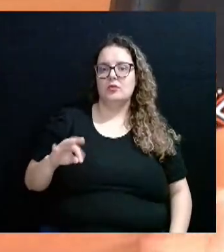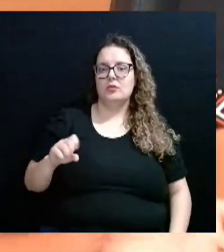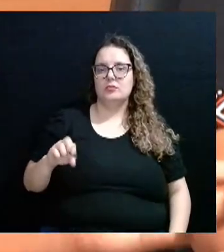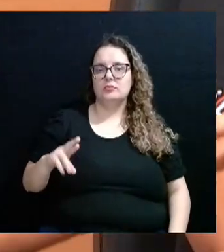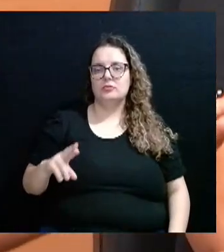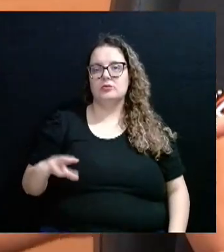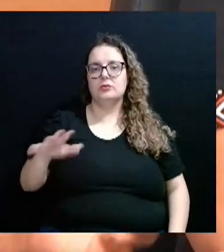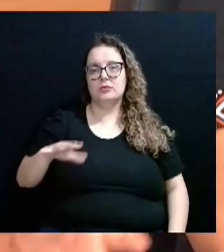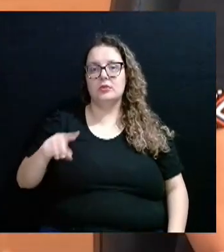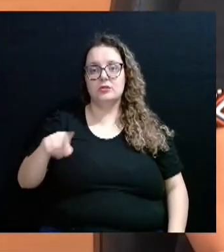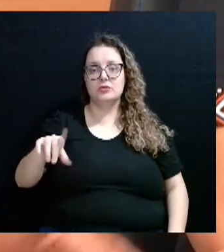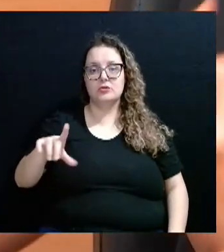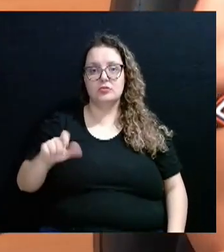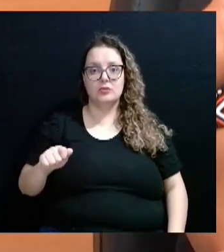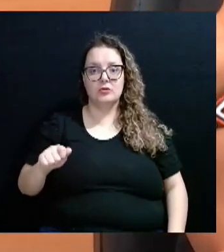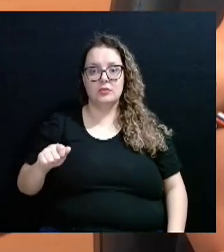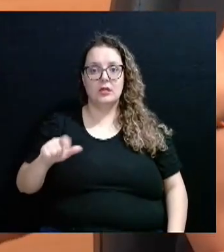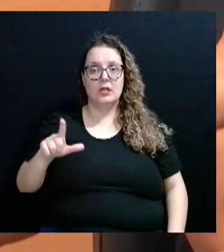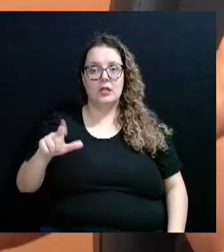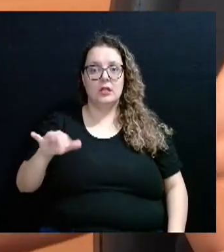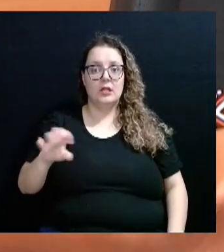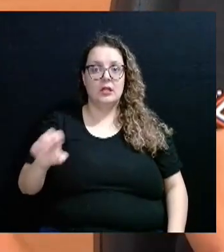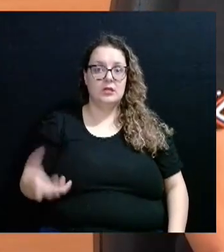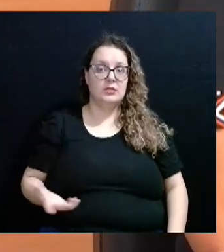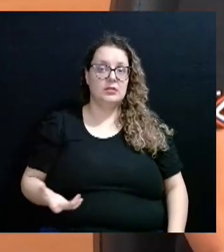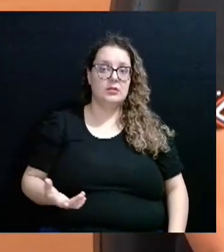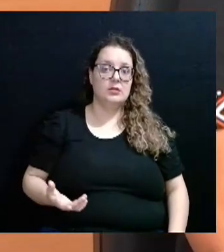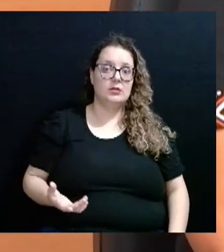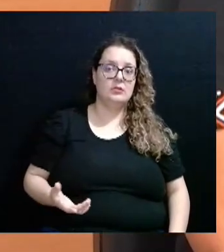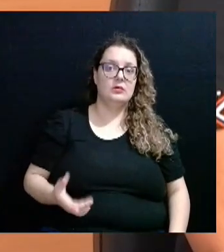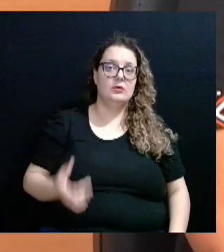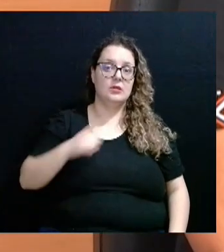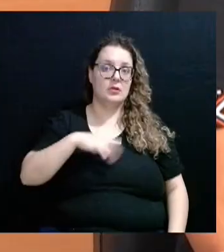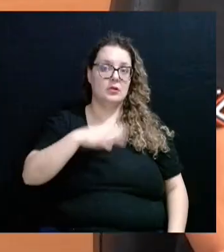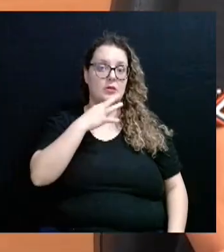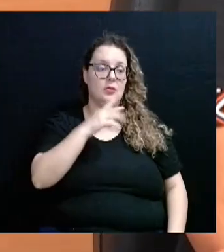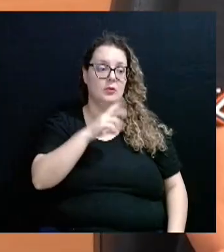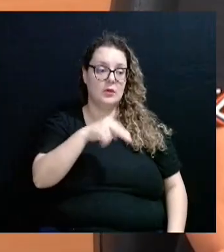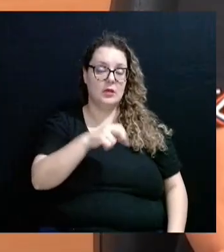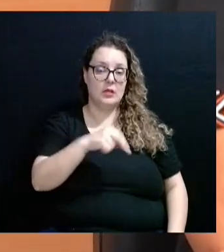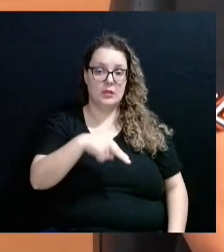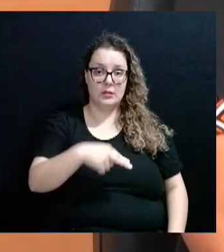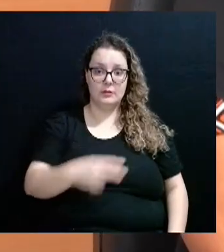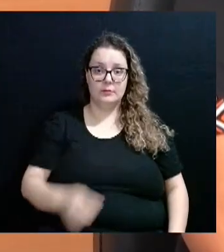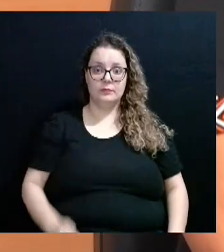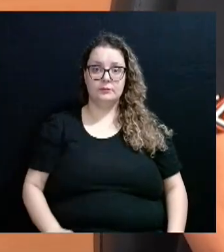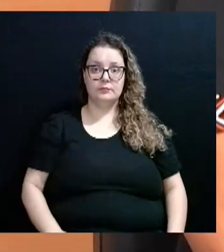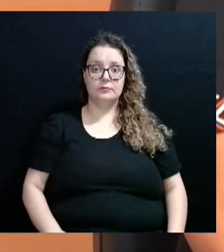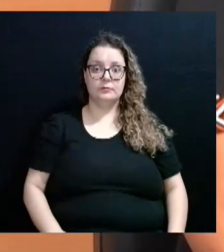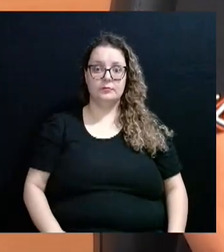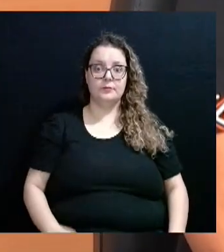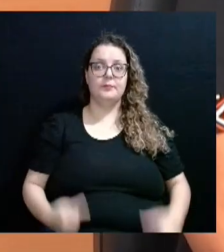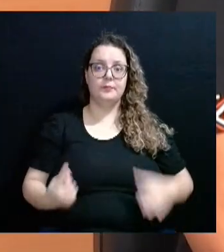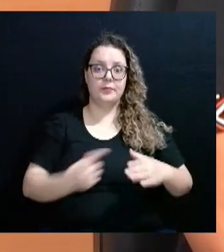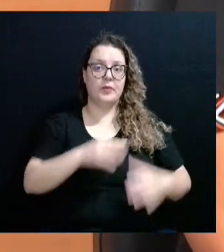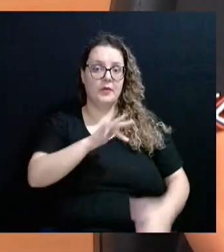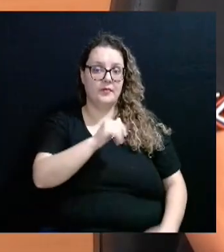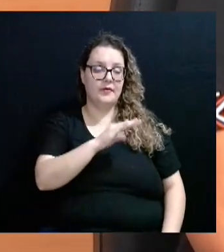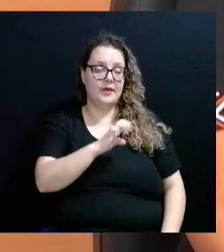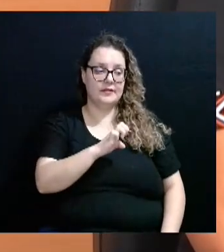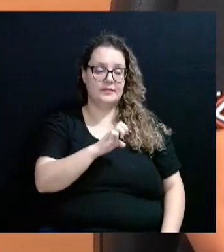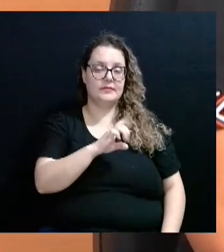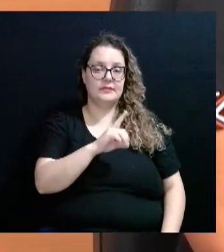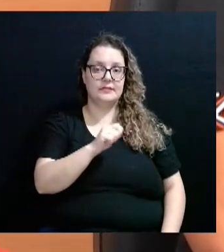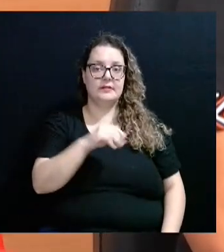da Morte, Crime do Raciocínio, que inclusive eu conheci o Renan no disco do Face da Morte. Já tive, né, a oportunidade de falar isso pro Renan,